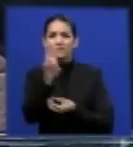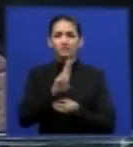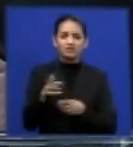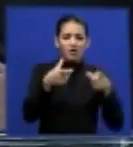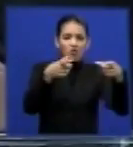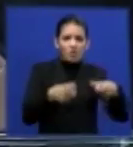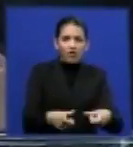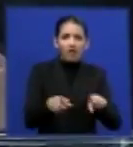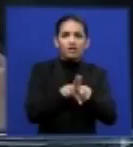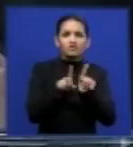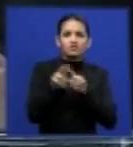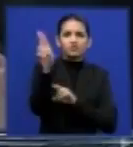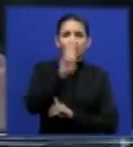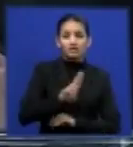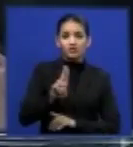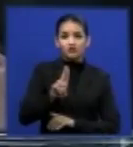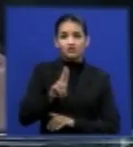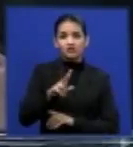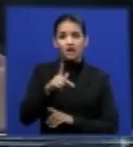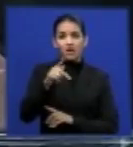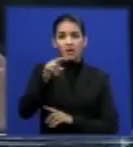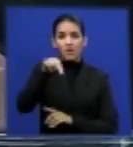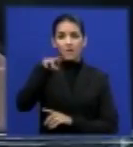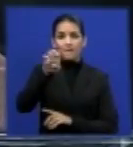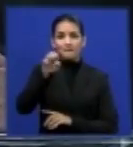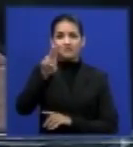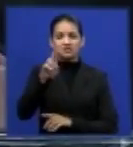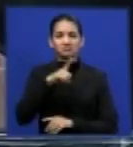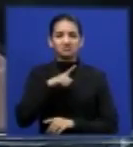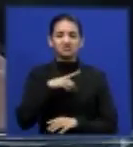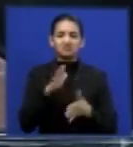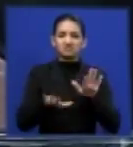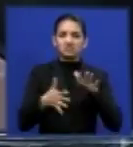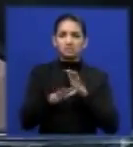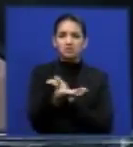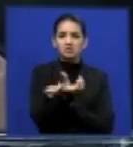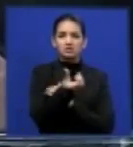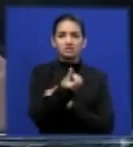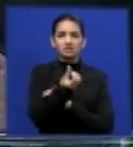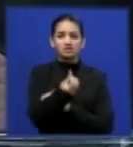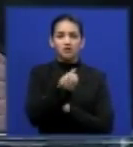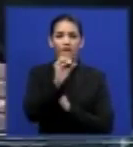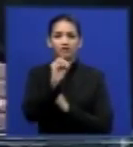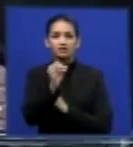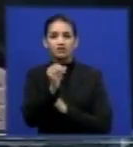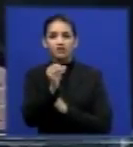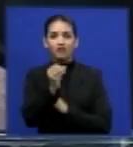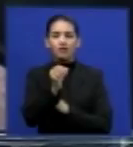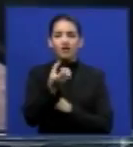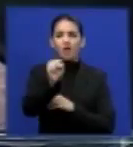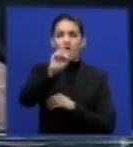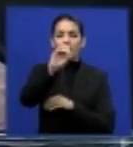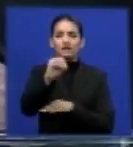ele roda, ele pode rodar 60, 80 ou 100 mil quilômetros, ou sofrer